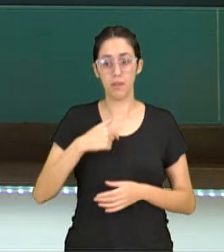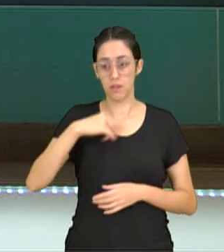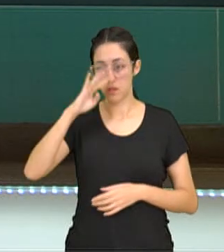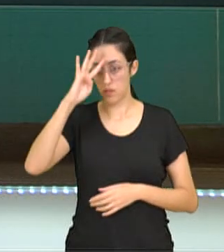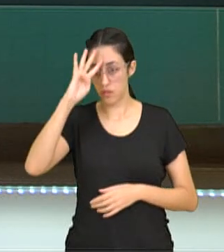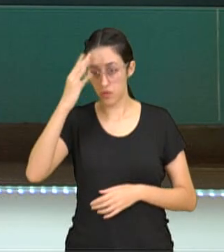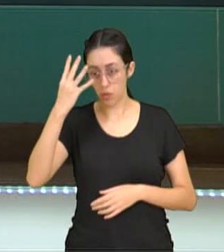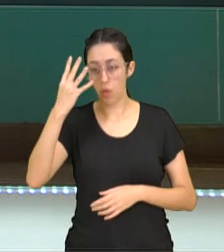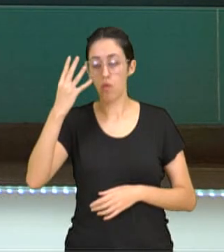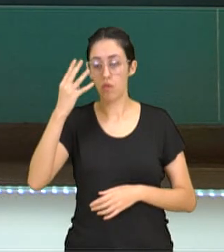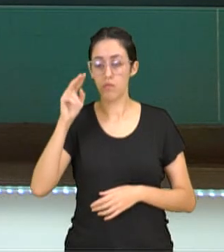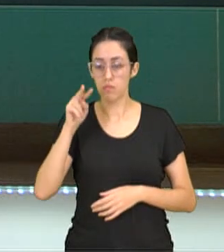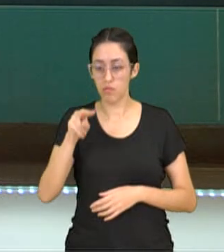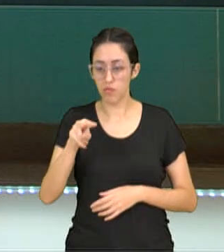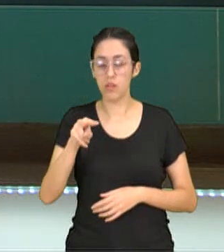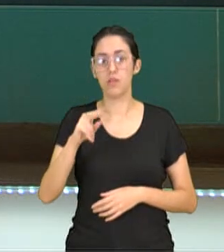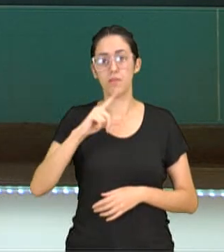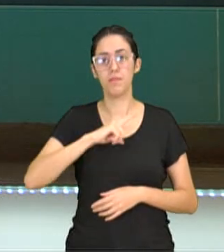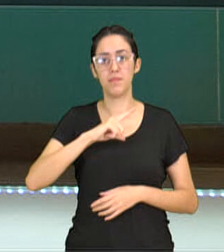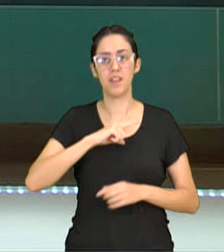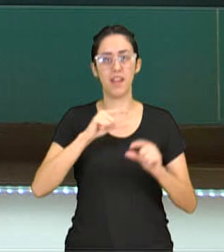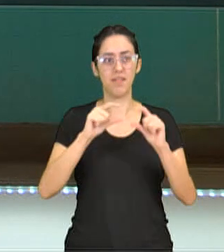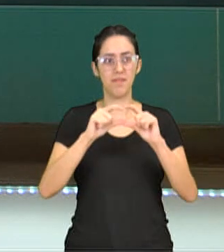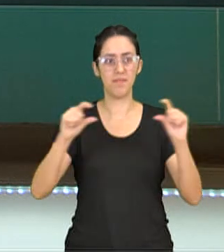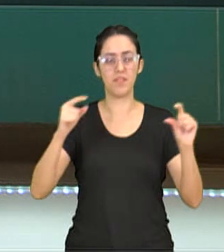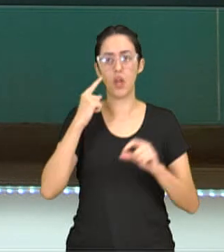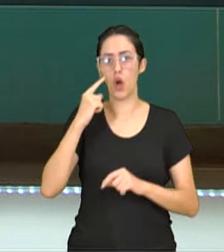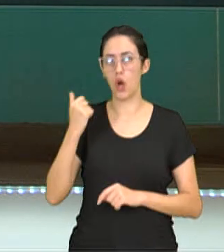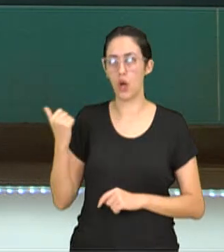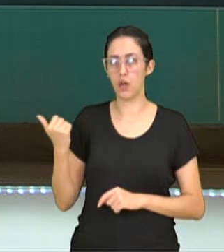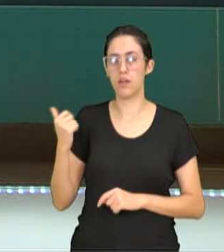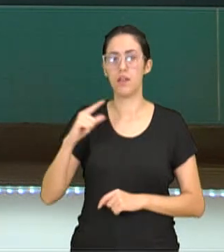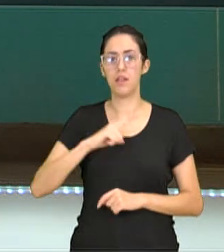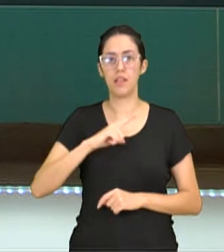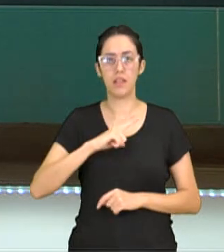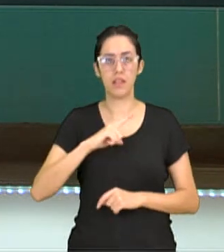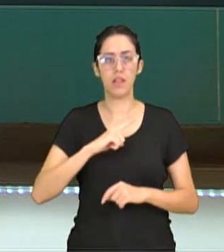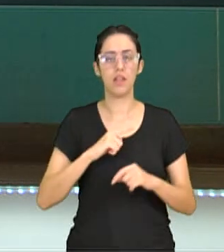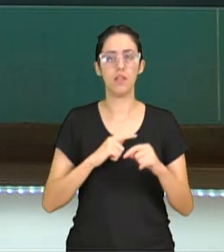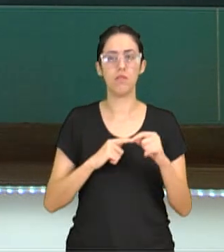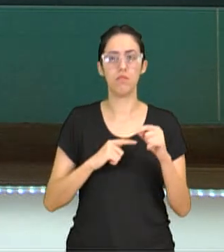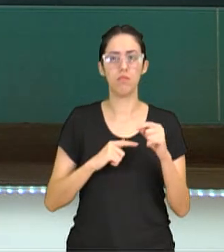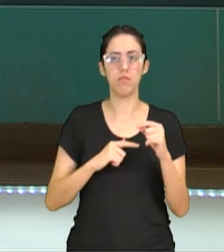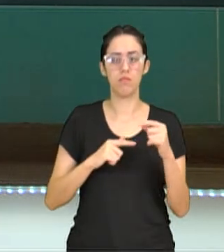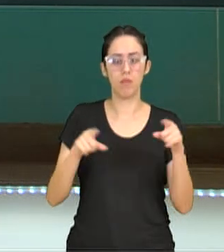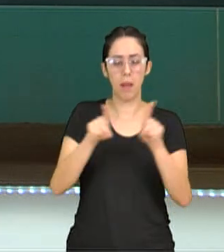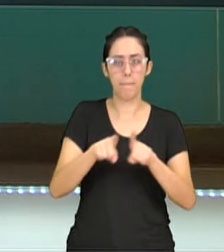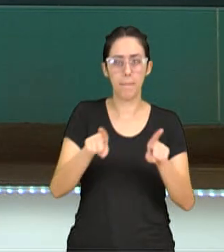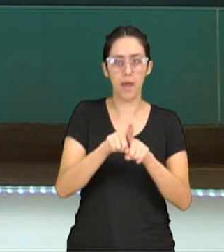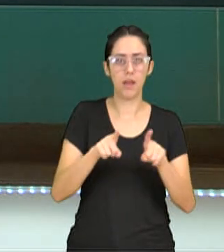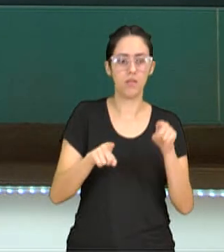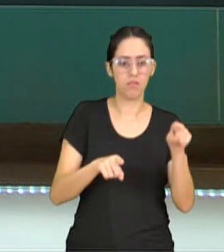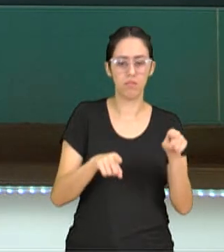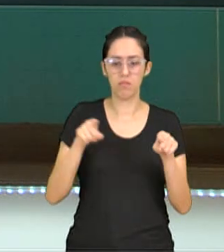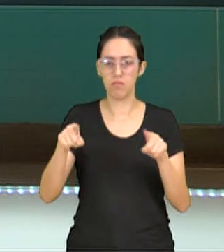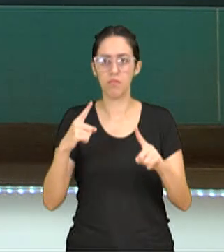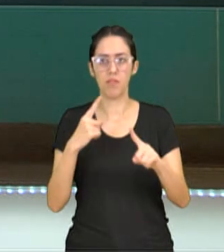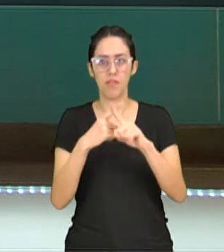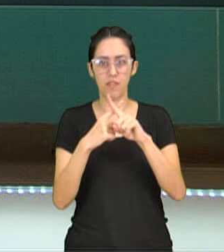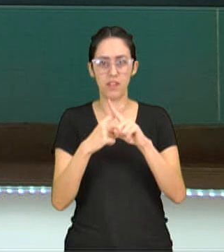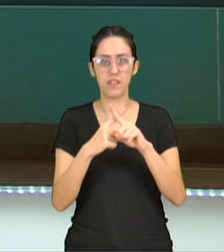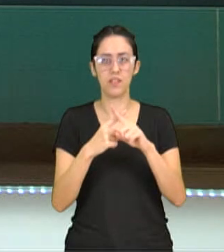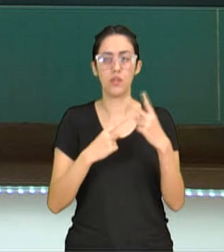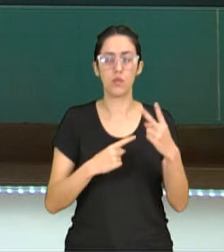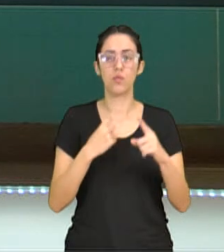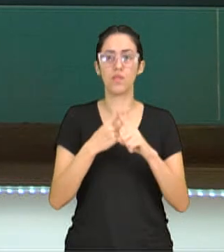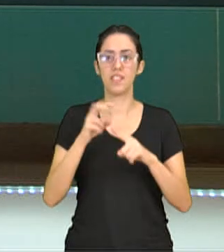dá essa expressão aqui, né? Aqui no meio eu tenho 2 vezes isso, vezes isso. 2 vezes 5, 10. 10 vezes